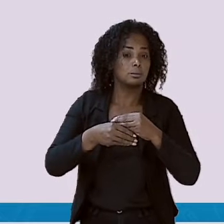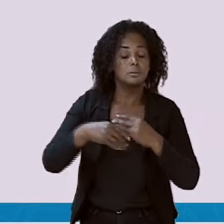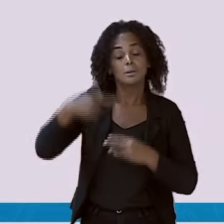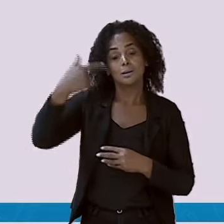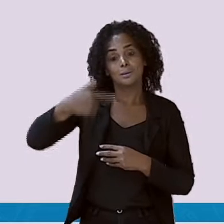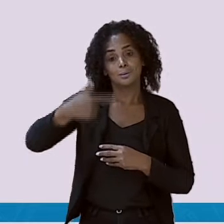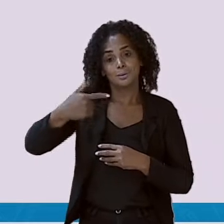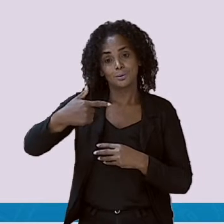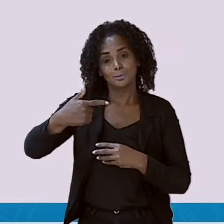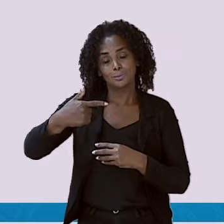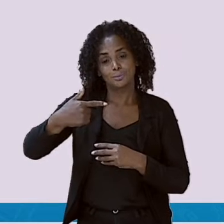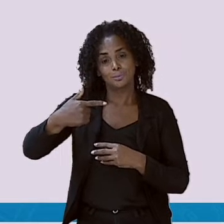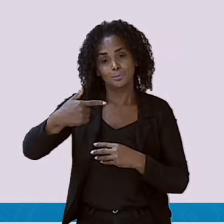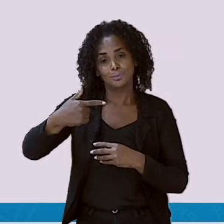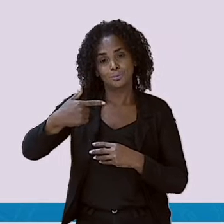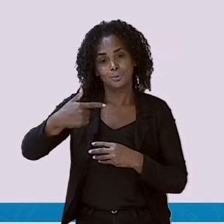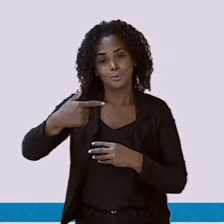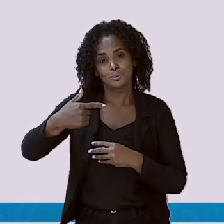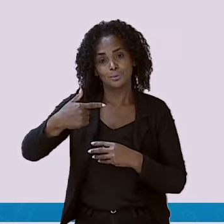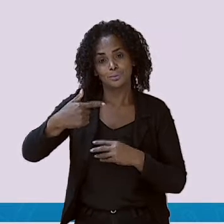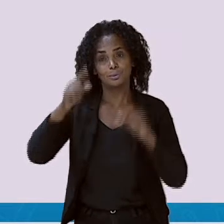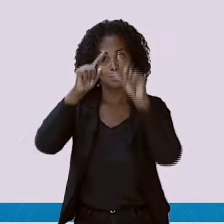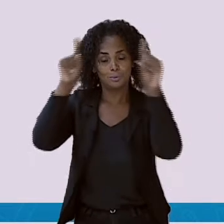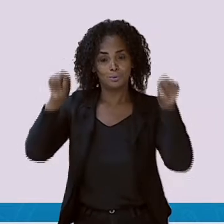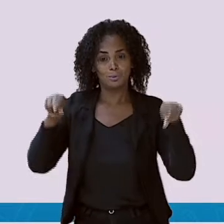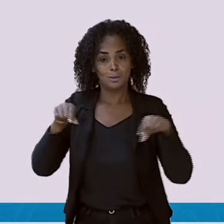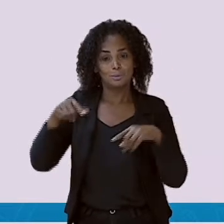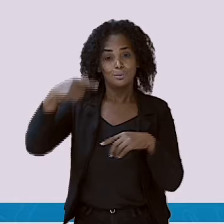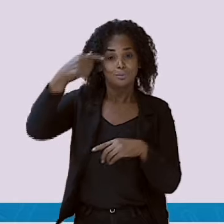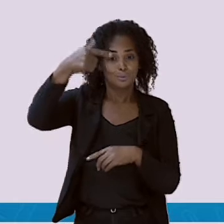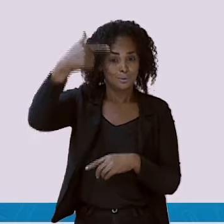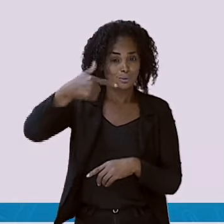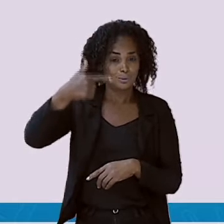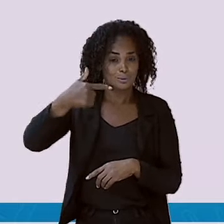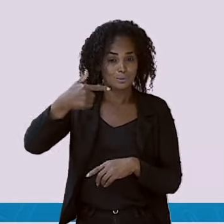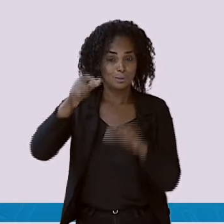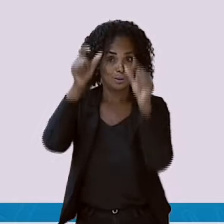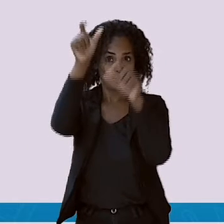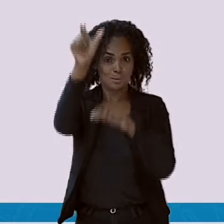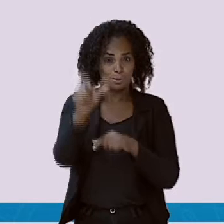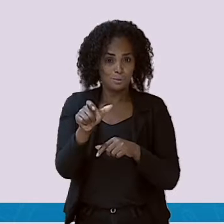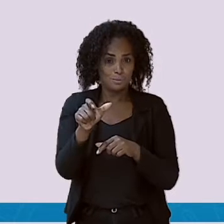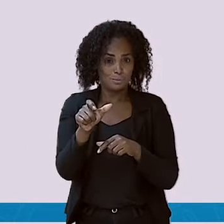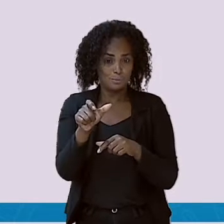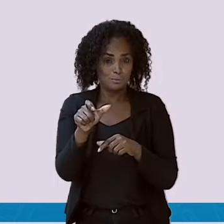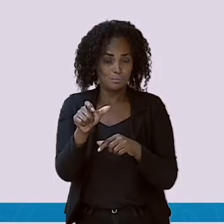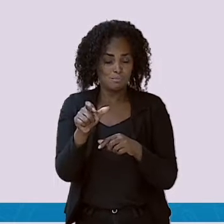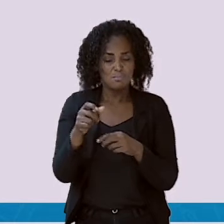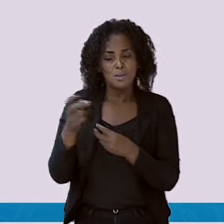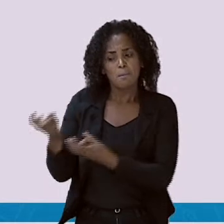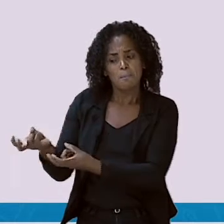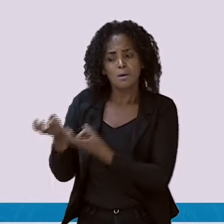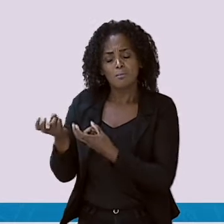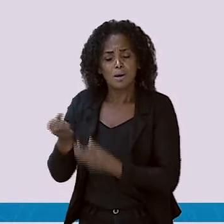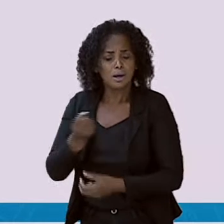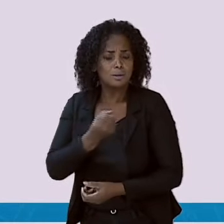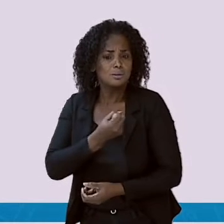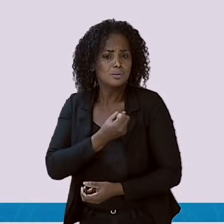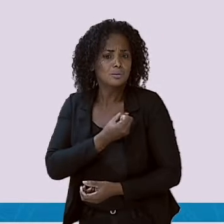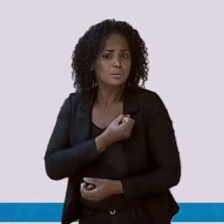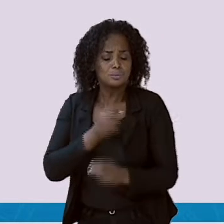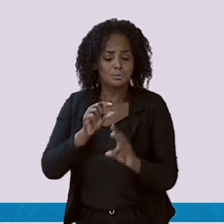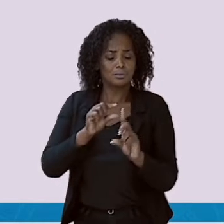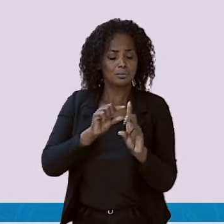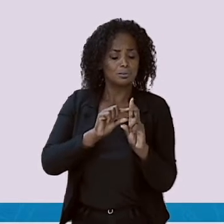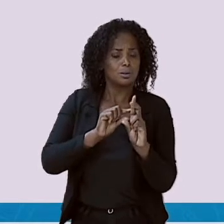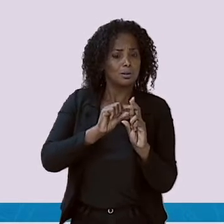mais próxima. Então, agora, eu vou analisar o número que está à minha direita da centena. Os